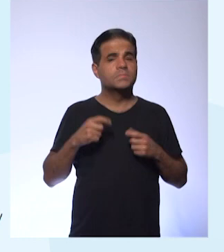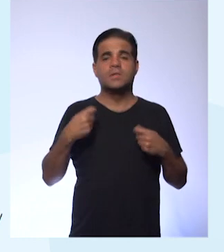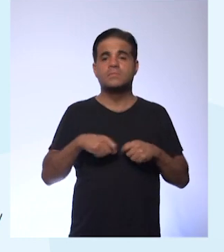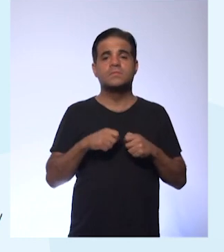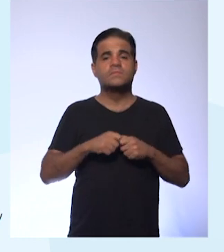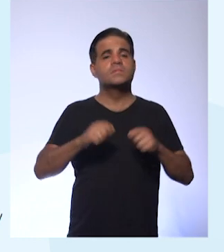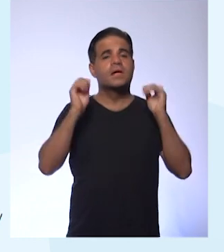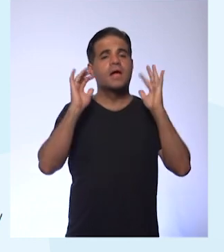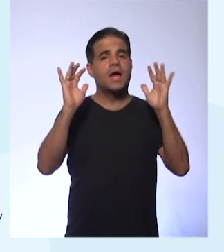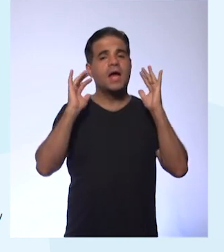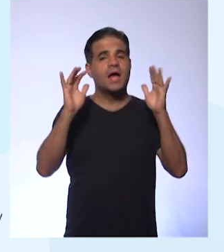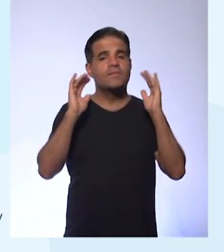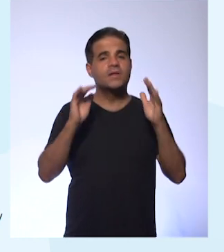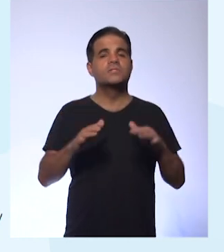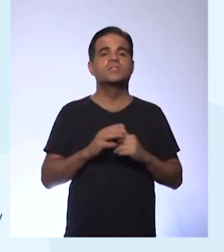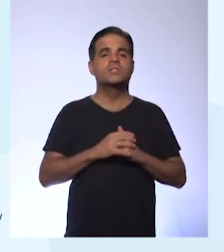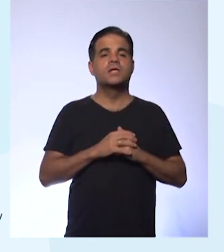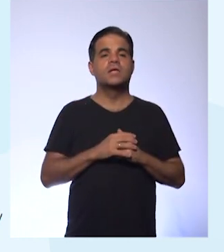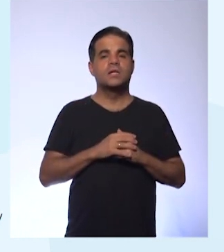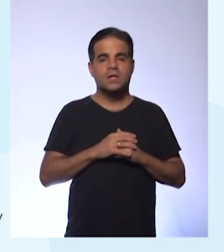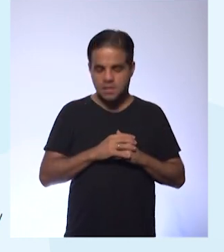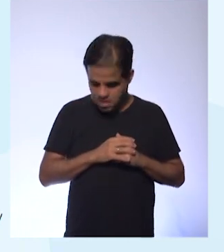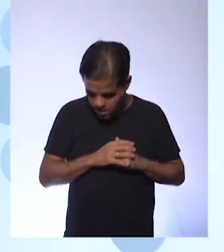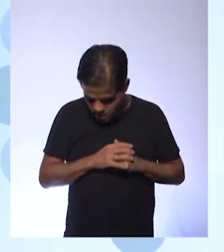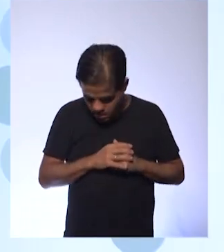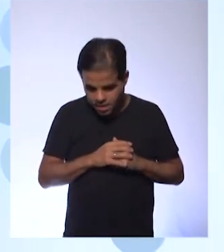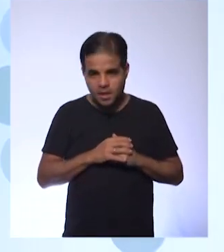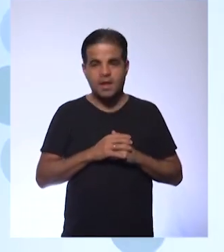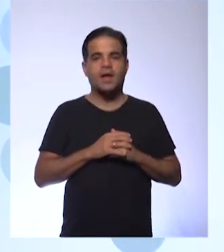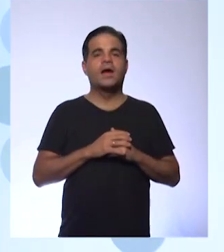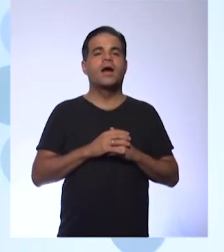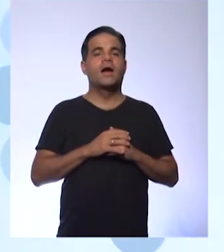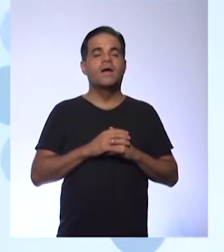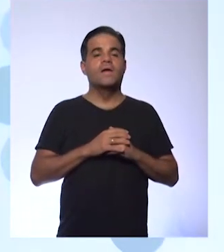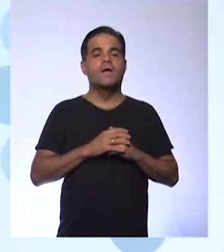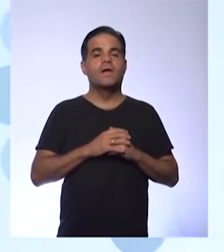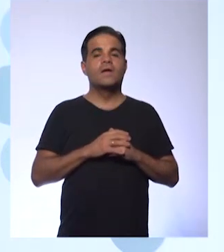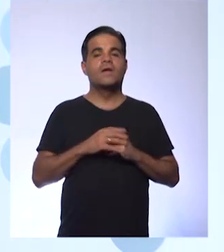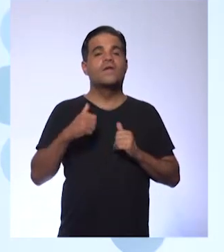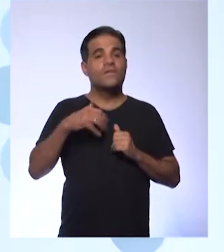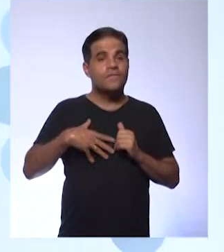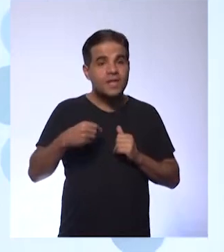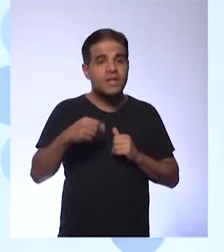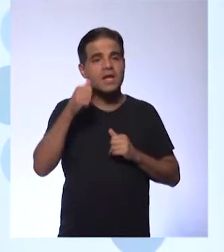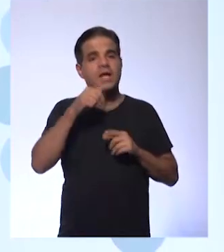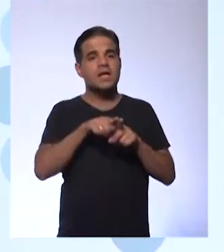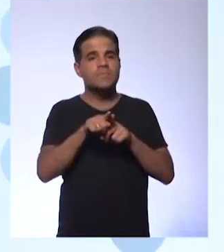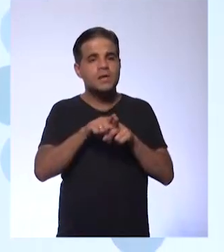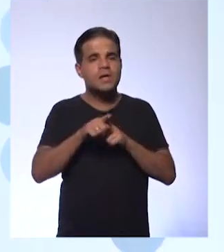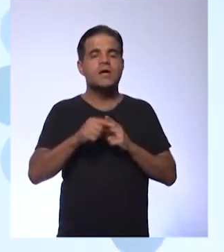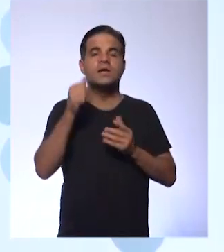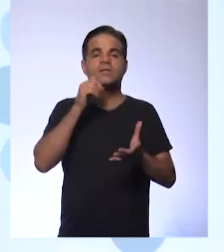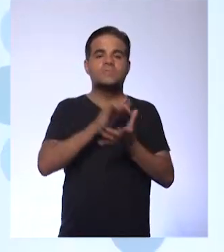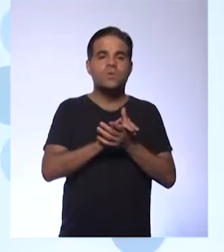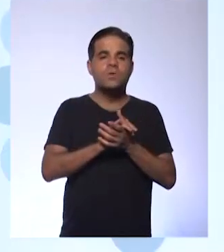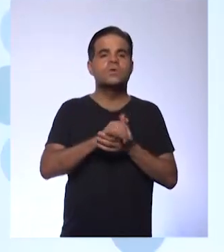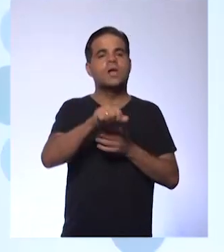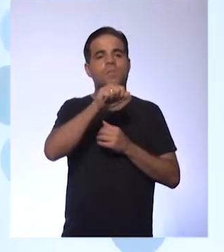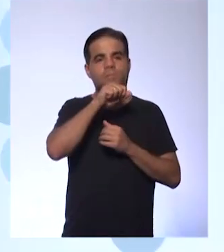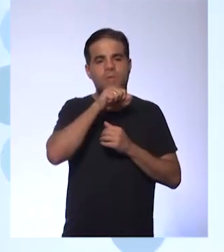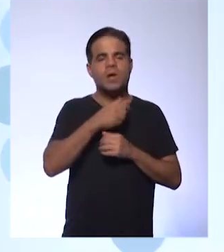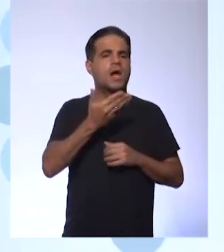fazer refletir. Olha, Isso, a Maria fala, Clara. pode falar. Filha, irmã, esposa,